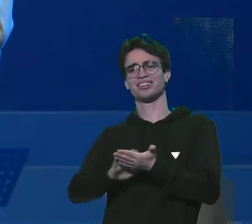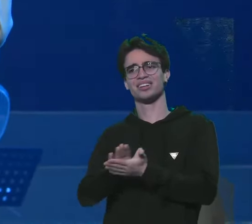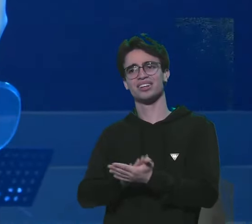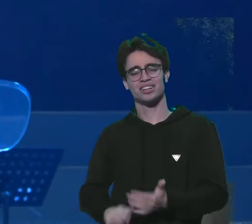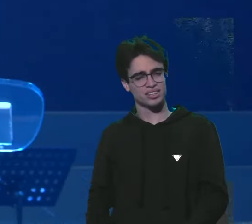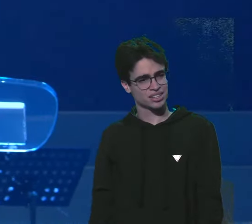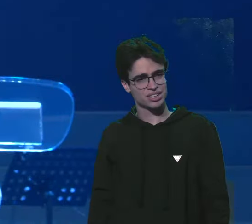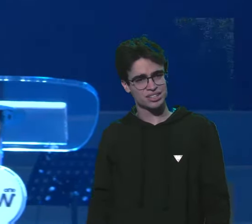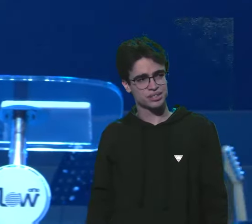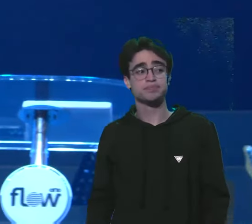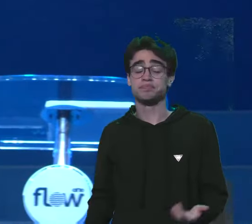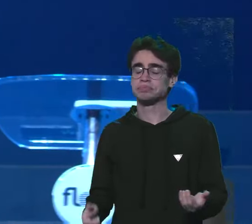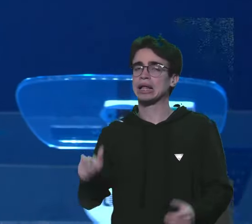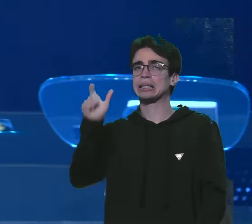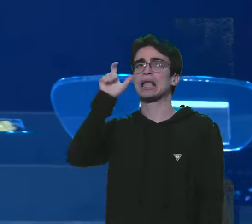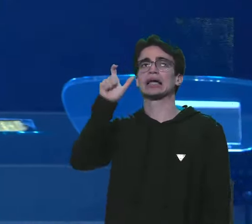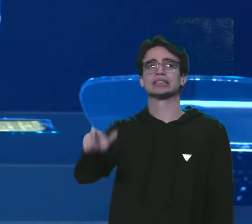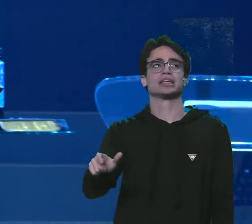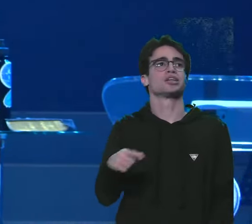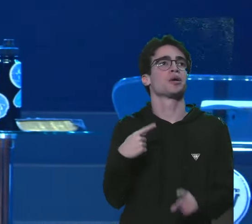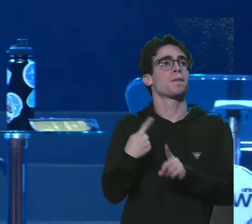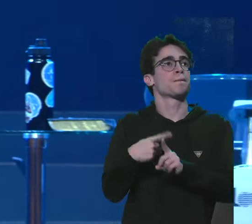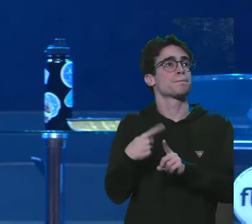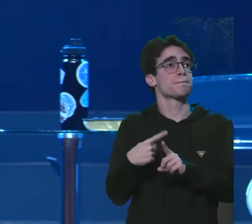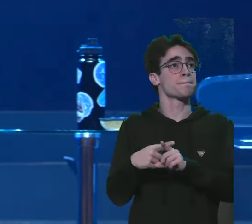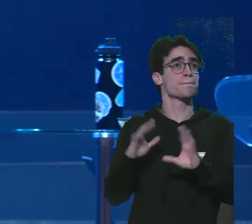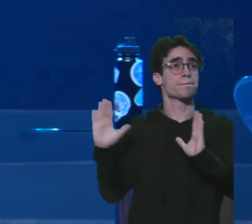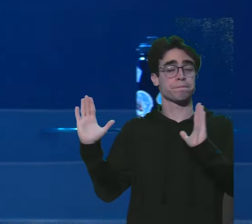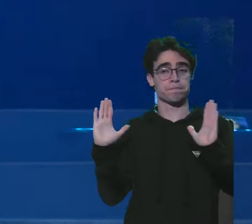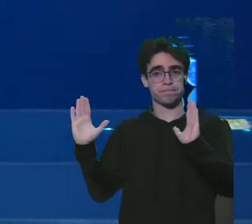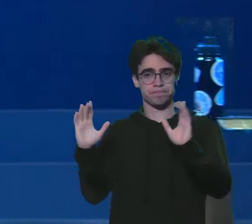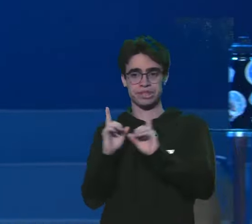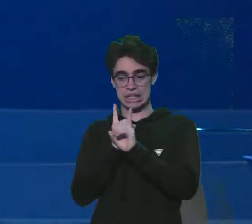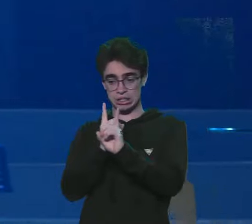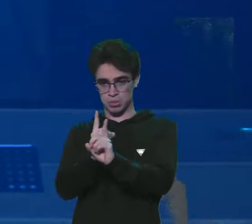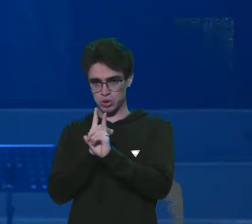o que é interessante? Enquanto os discípulos